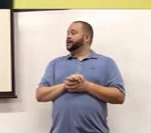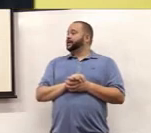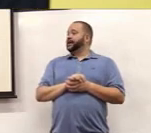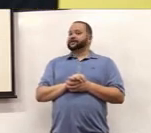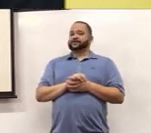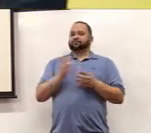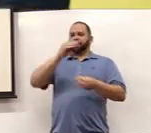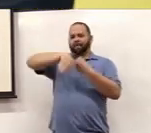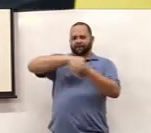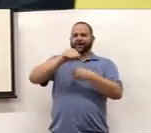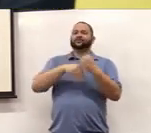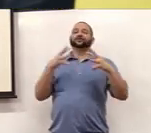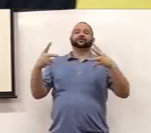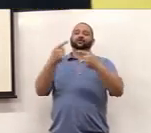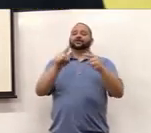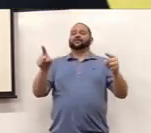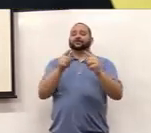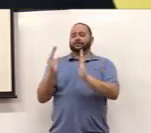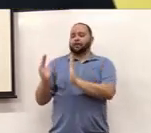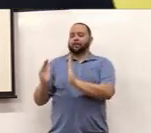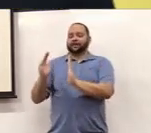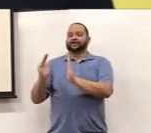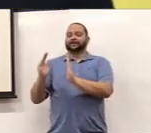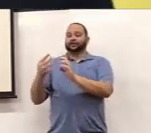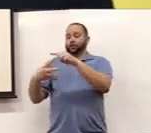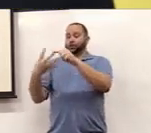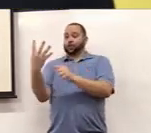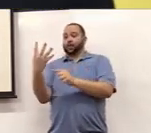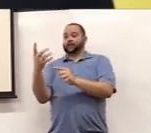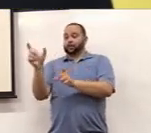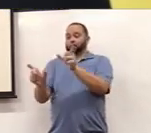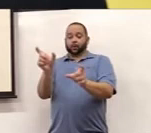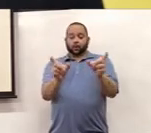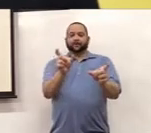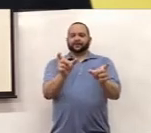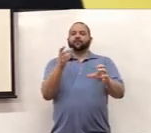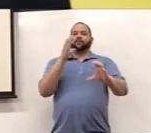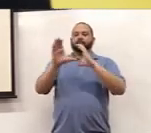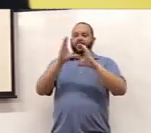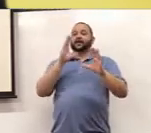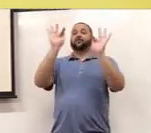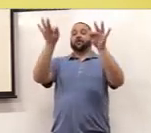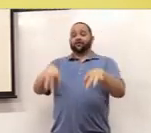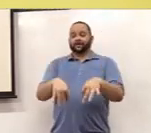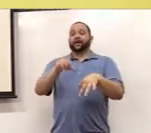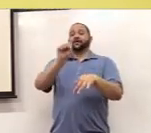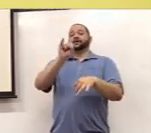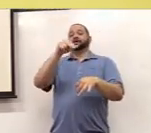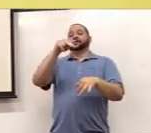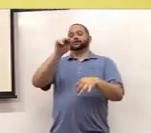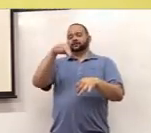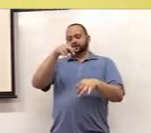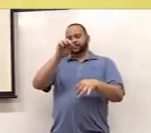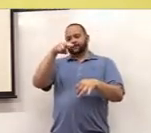da música inteira nesse pedacinho do quarteto solista. E termina então a sinfonia